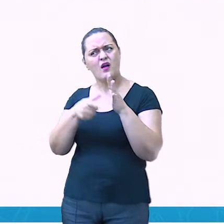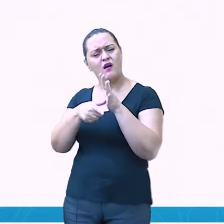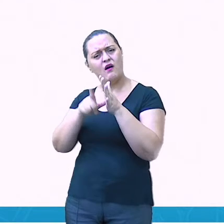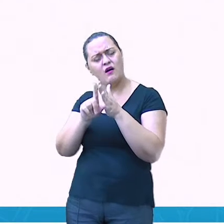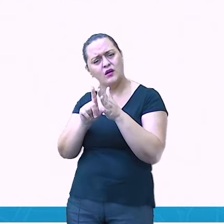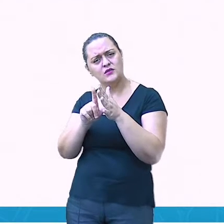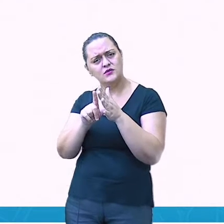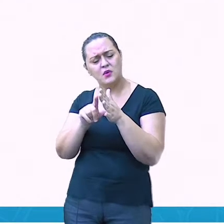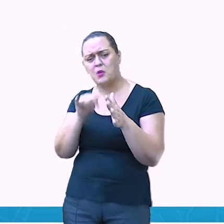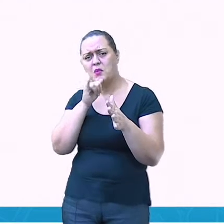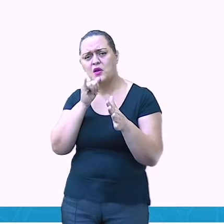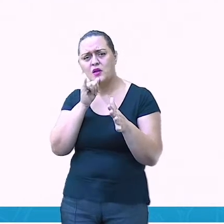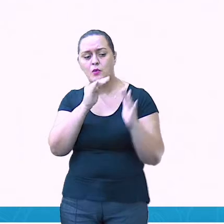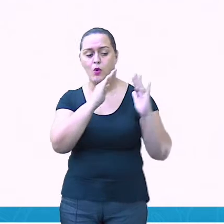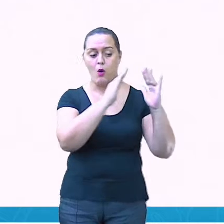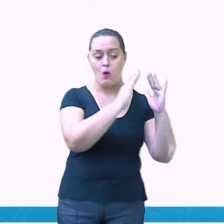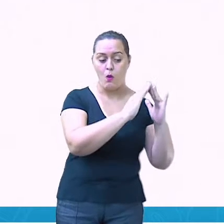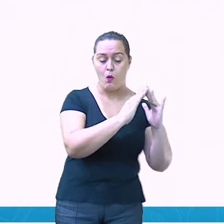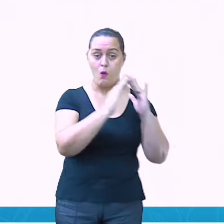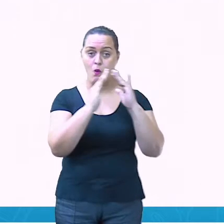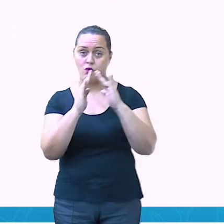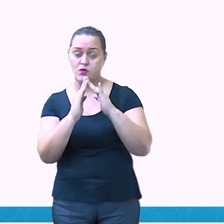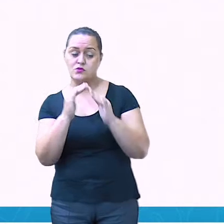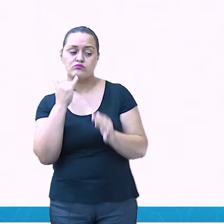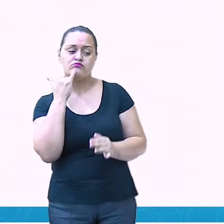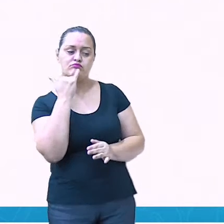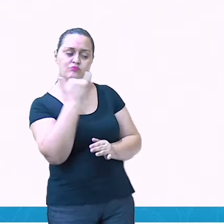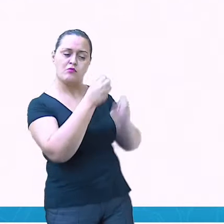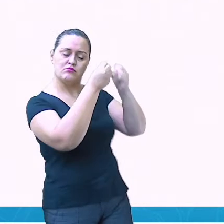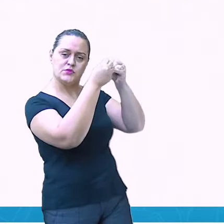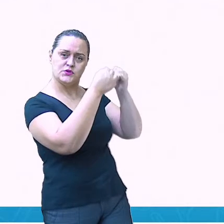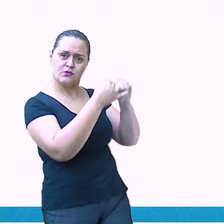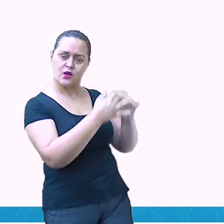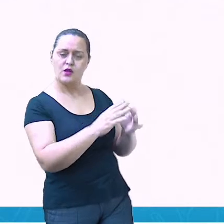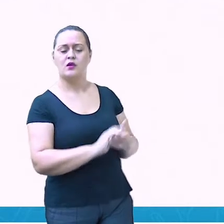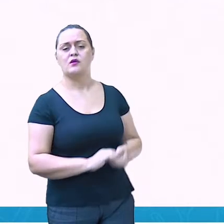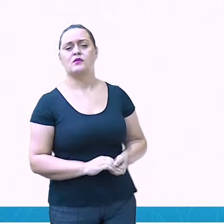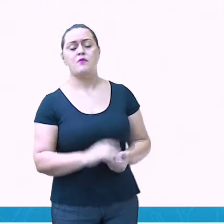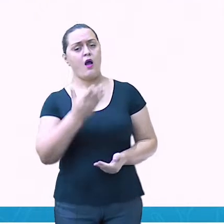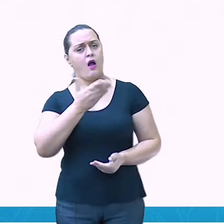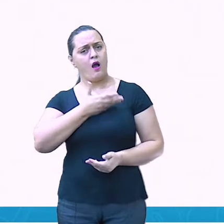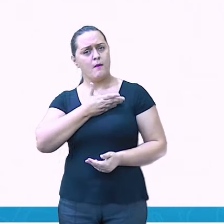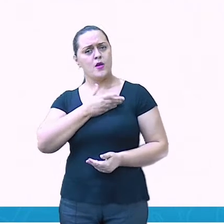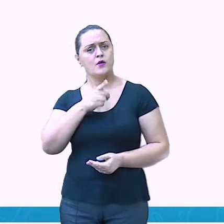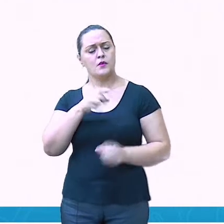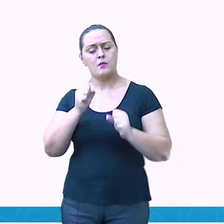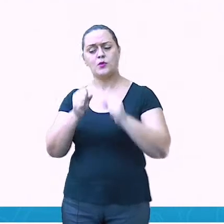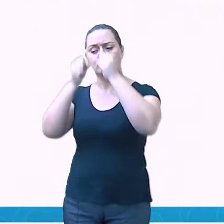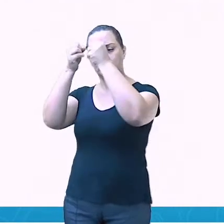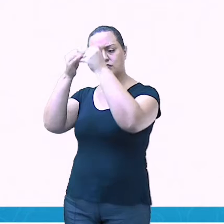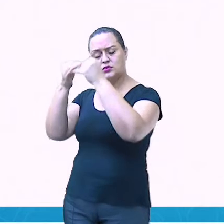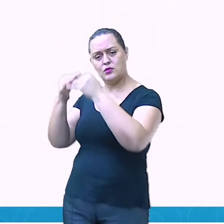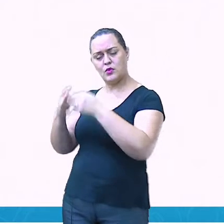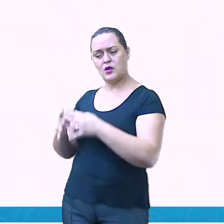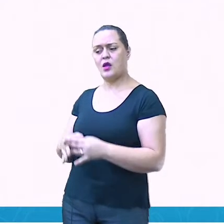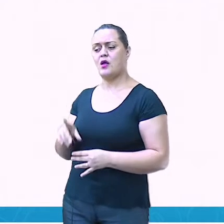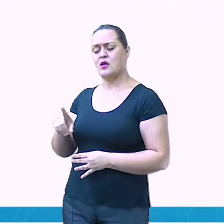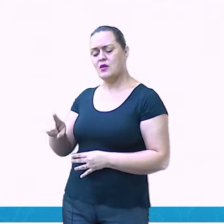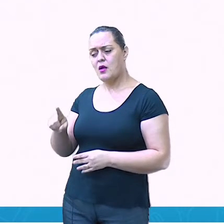mesmo, às vezes tem uma pessoa que não sabe como fazer isso, então eu posso informar, mostrar uma postura